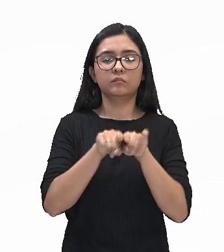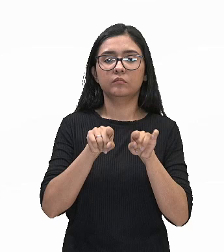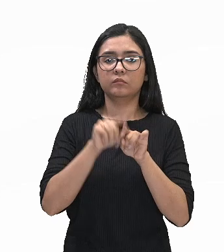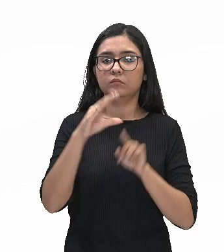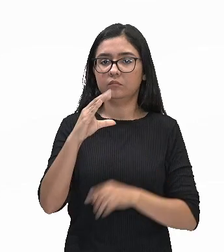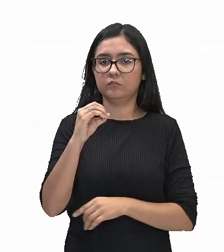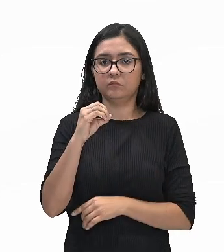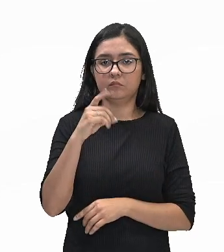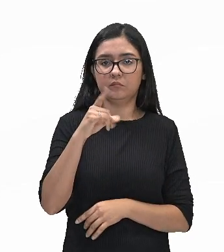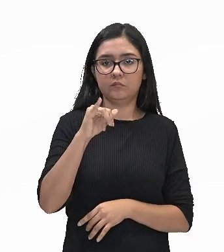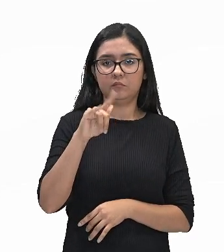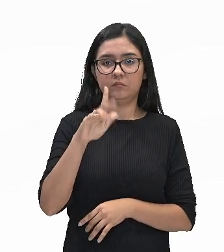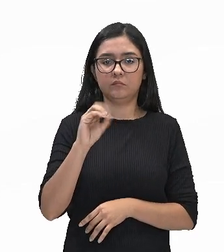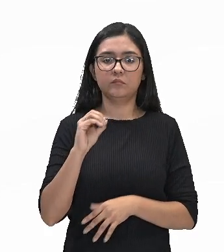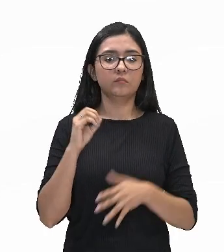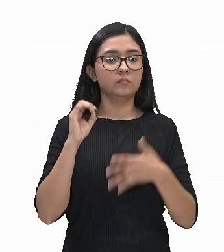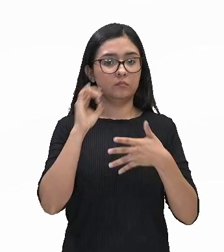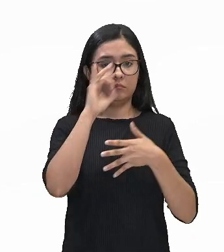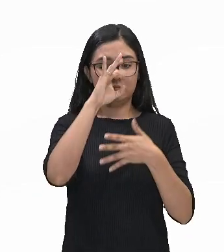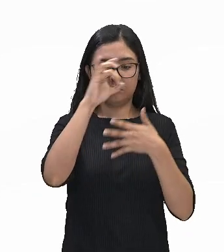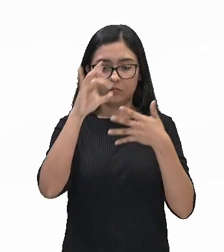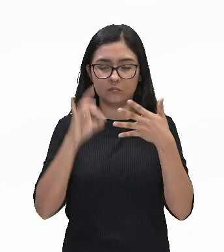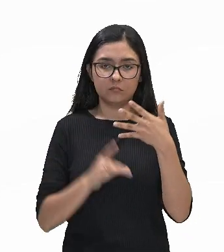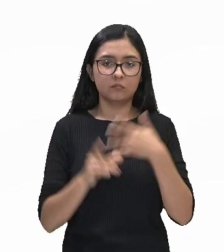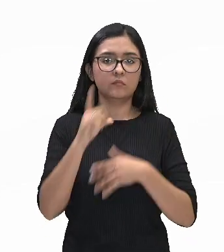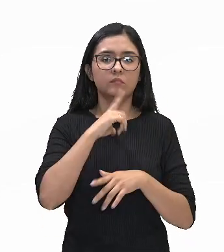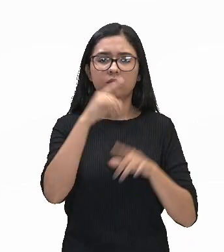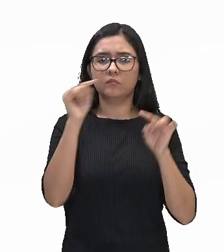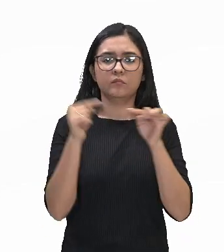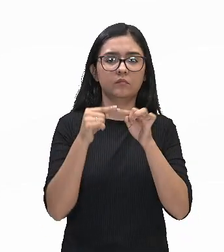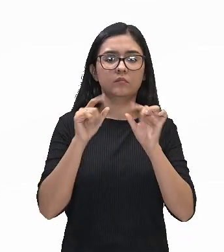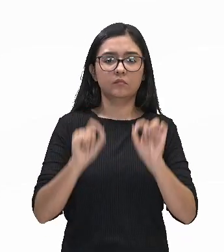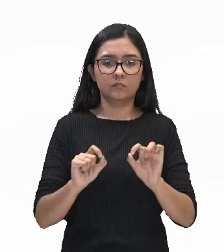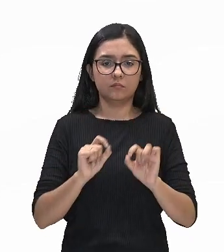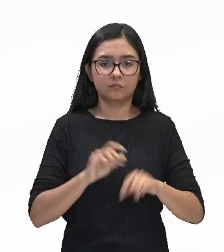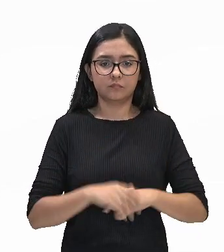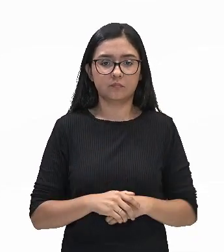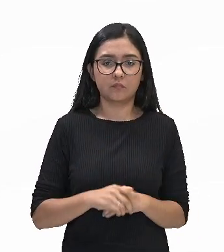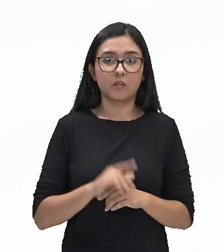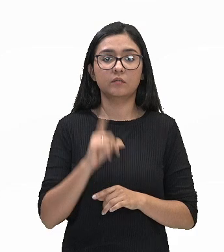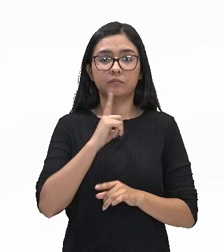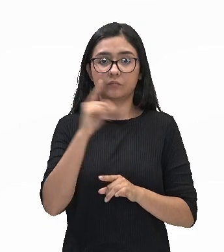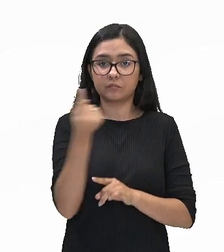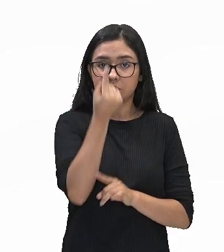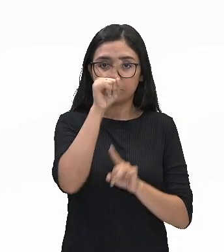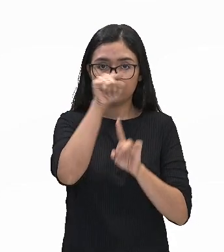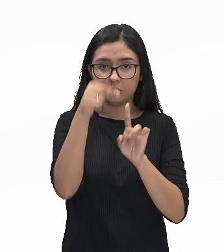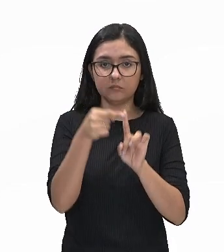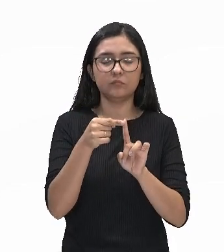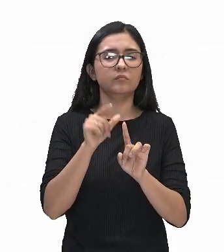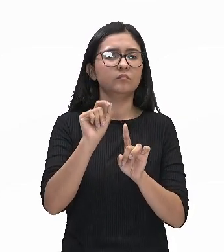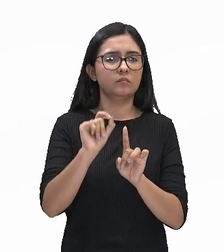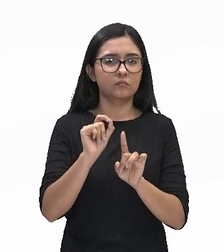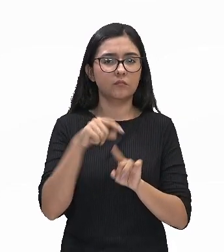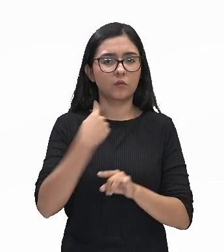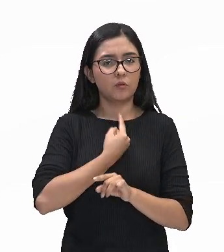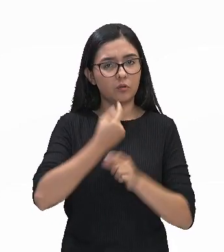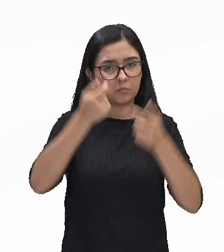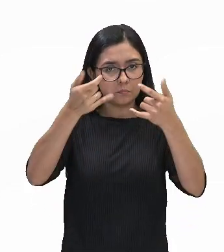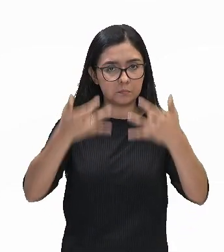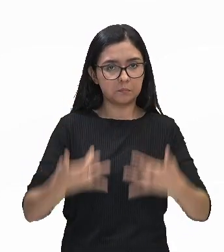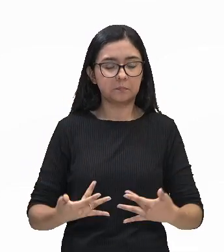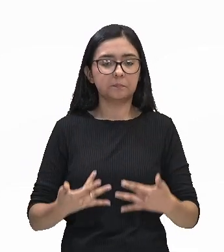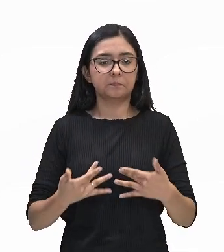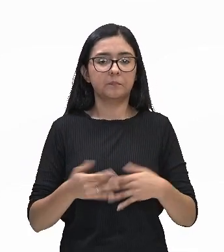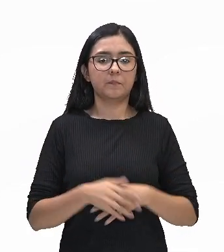Todos esses elementos, eles estão ligados a uma função, que é a que nós iremos